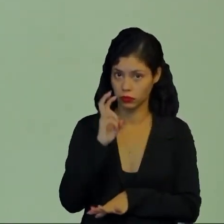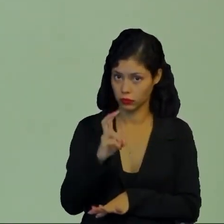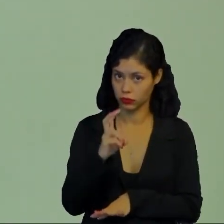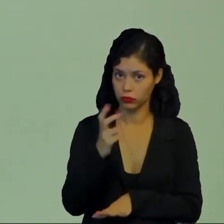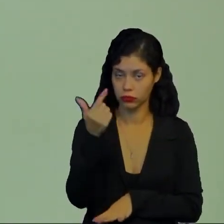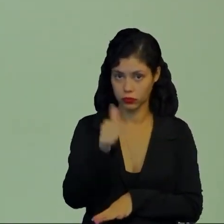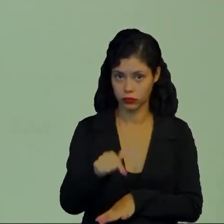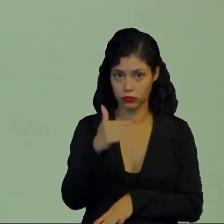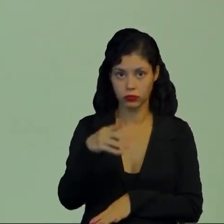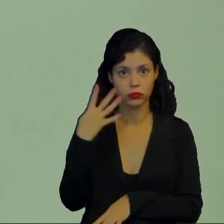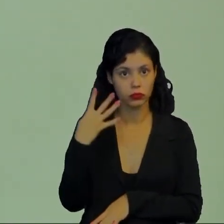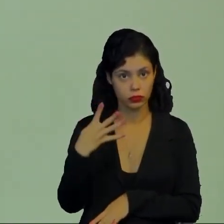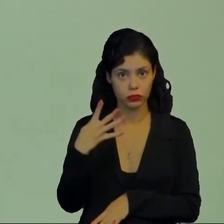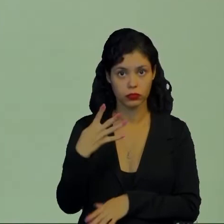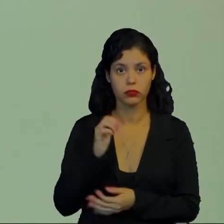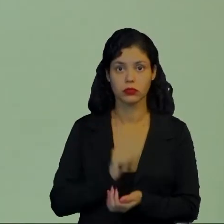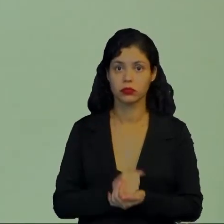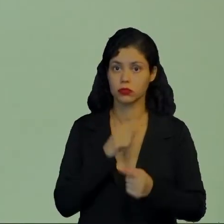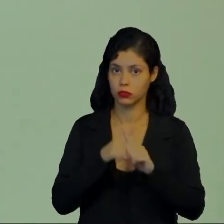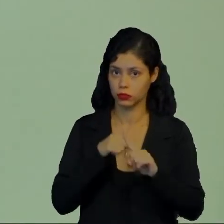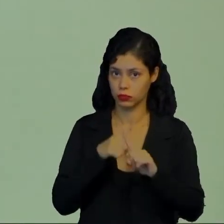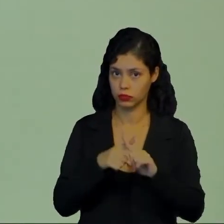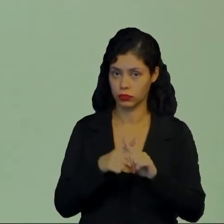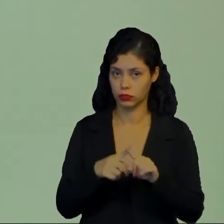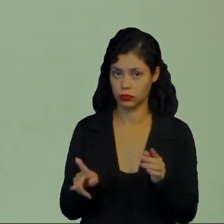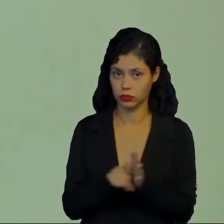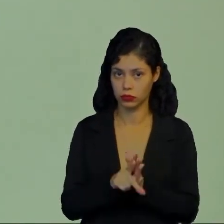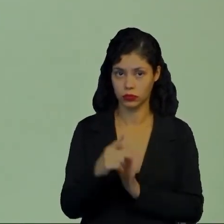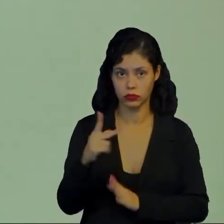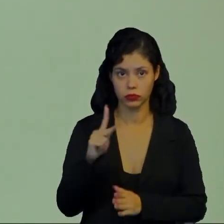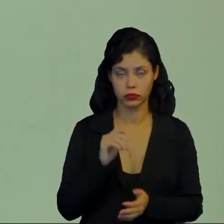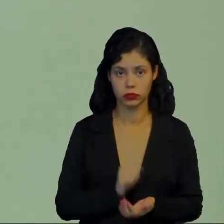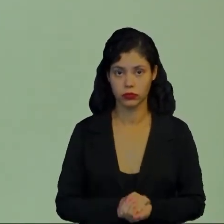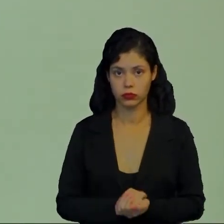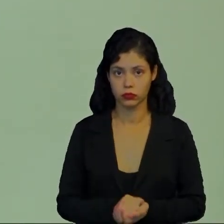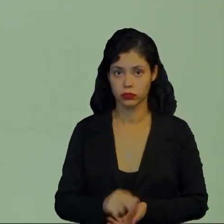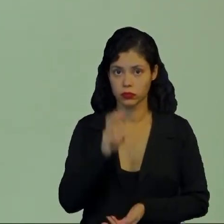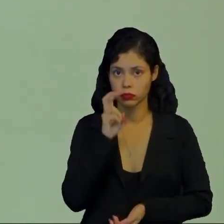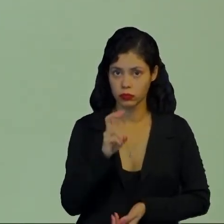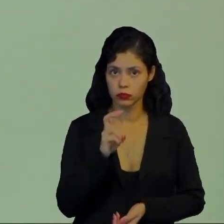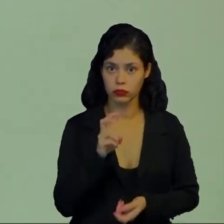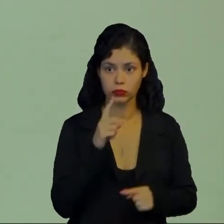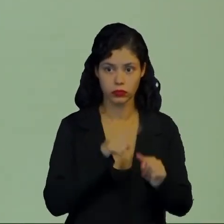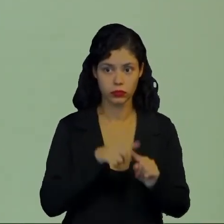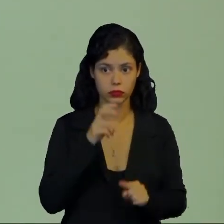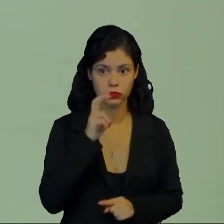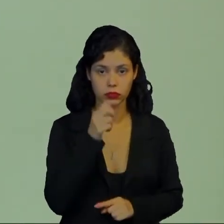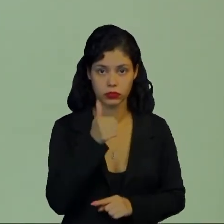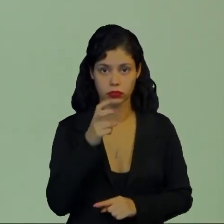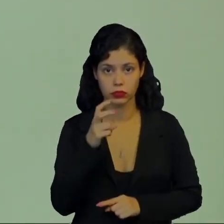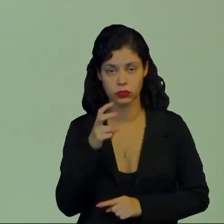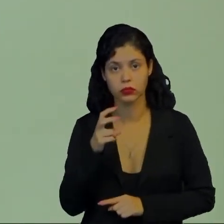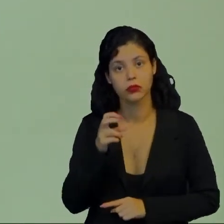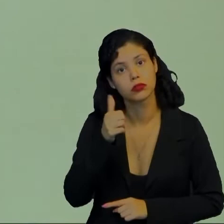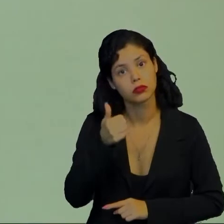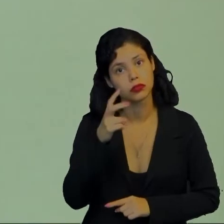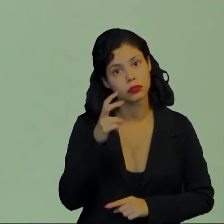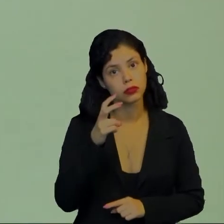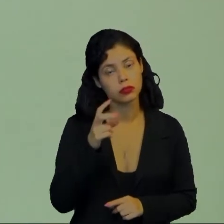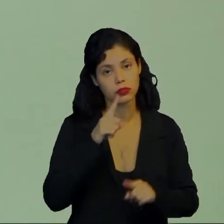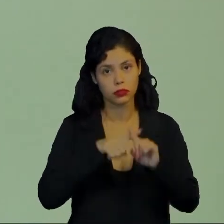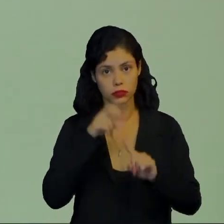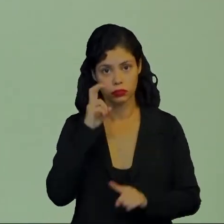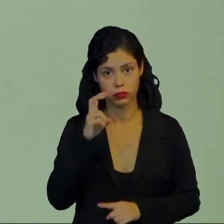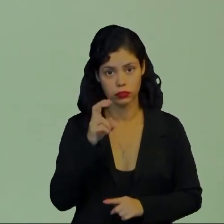vai ser repetido 4 vezes, multiplicado ele entre ele mesmo. Então, 5 vezes 5, 25, 25